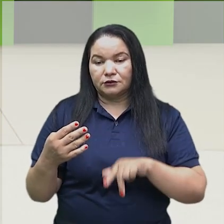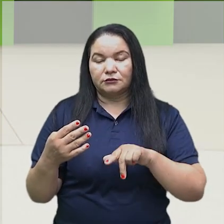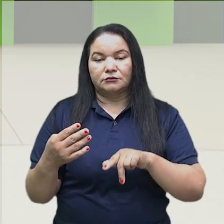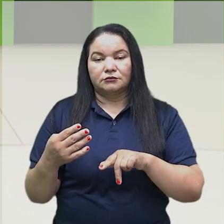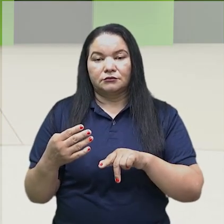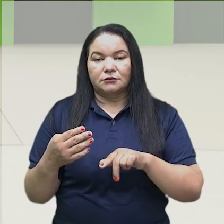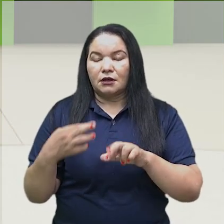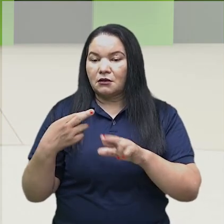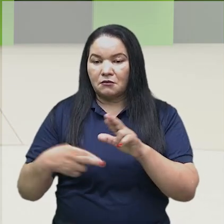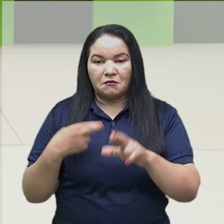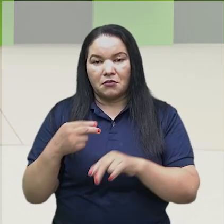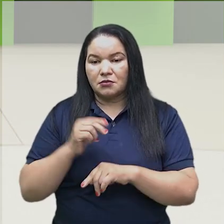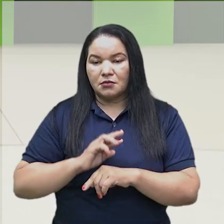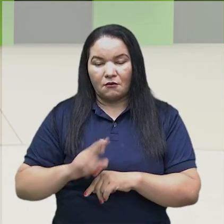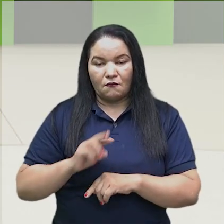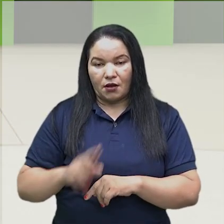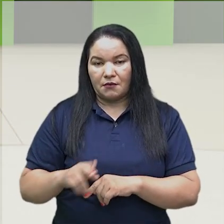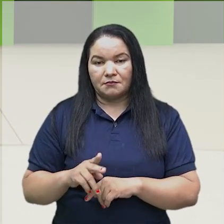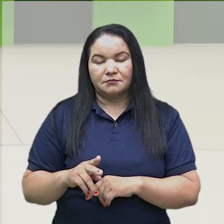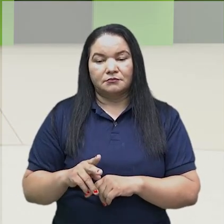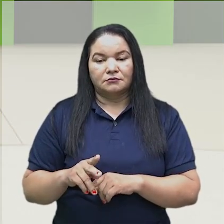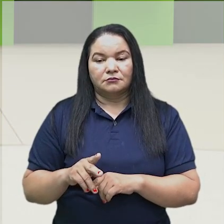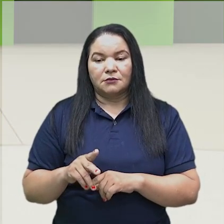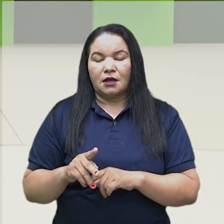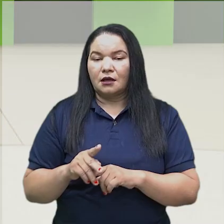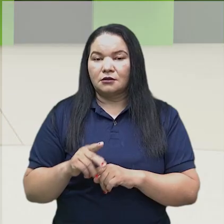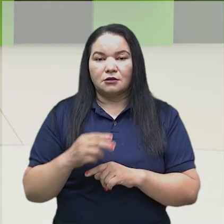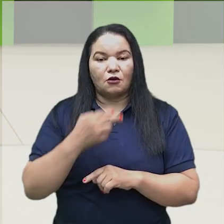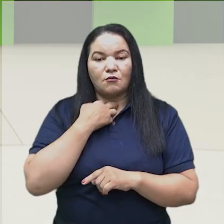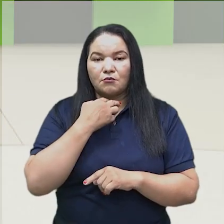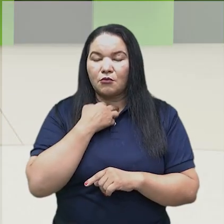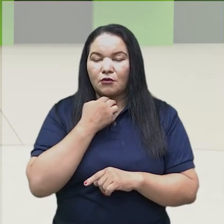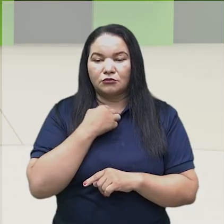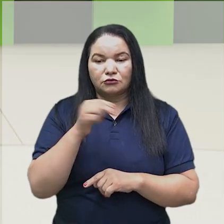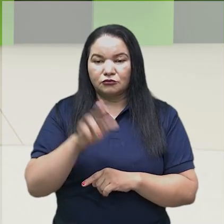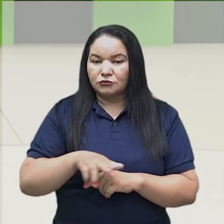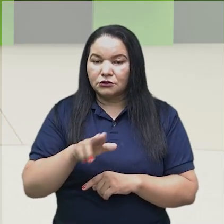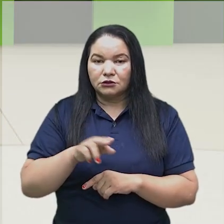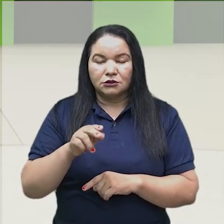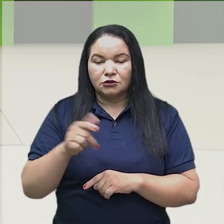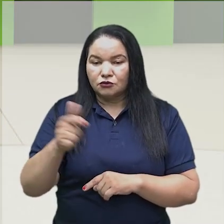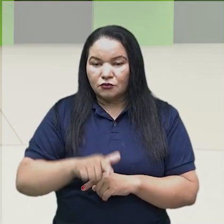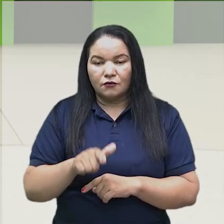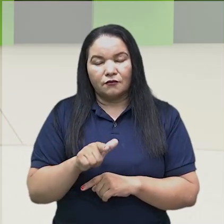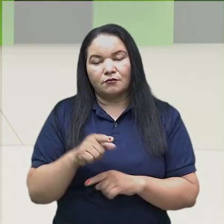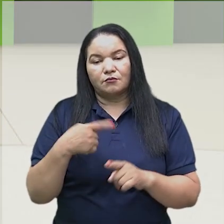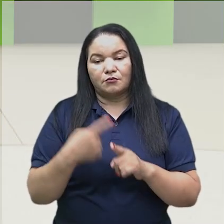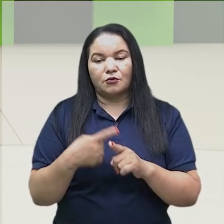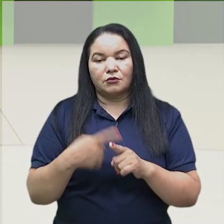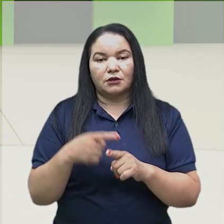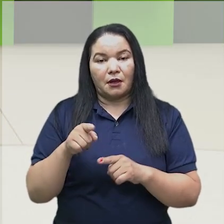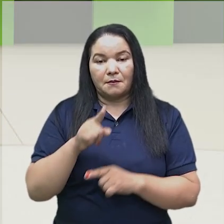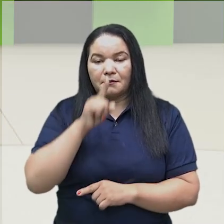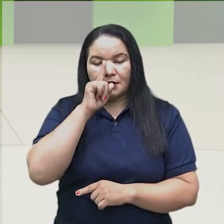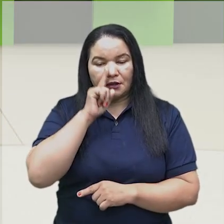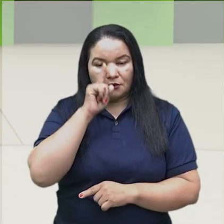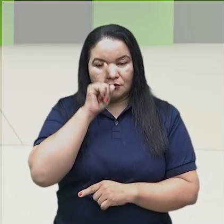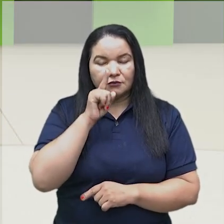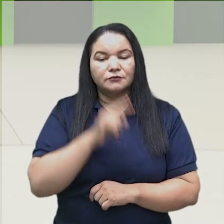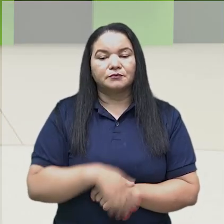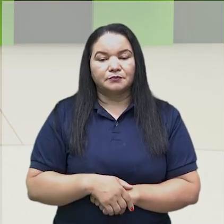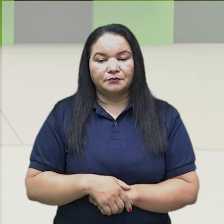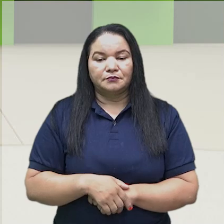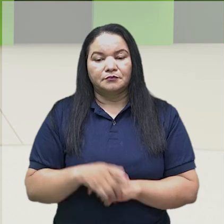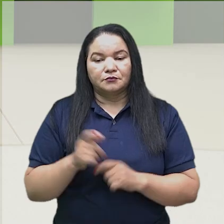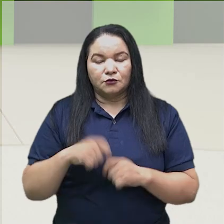não reaproveitáveis, né? Esses aí jamais a gente vai poder reaproveitar, porque na maioria das vezes são resíduos perigosos.